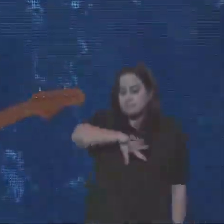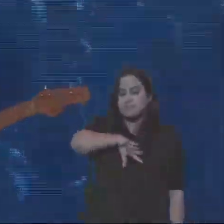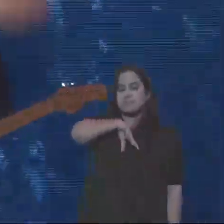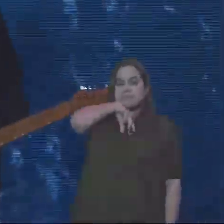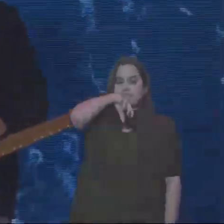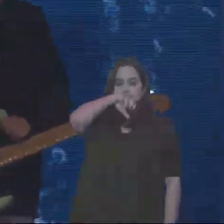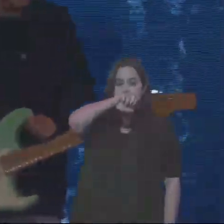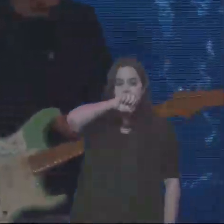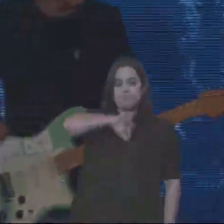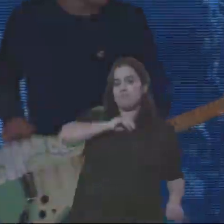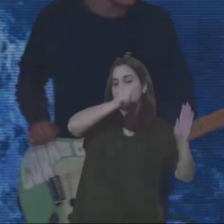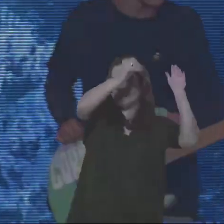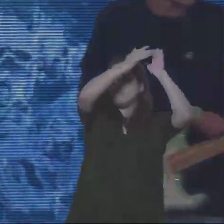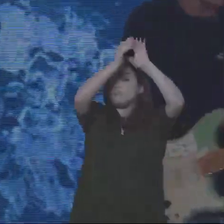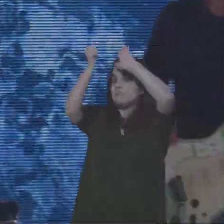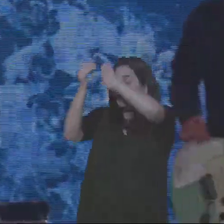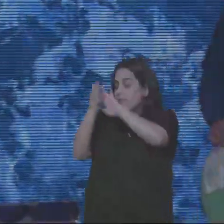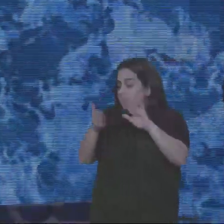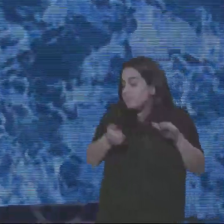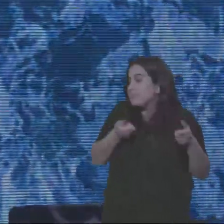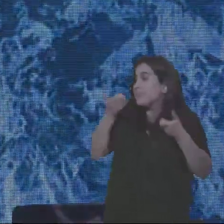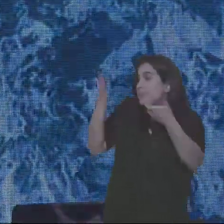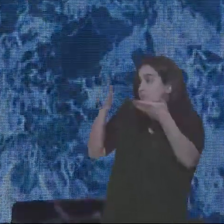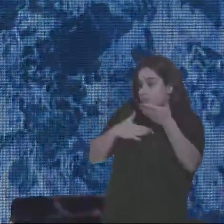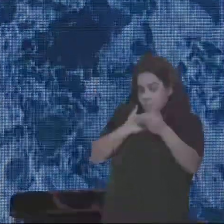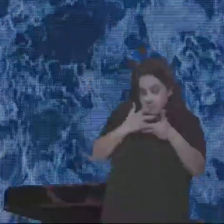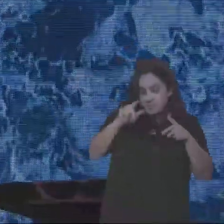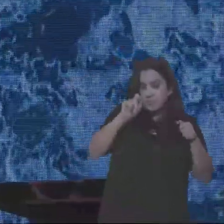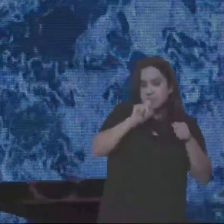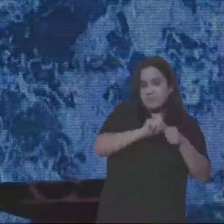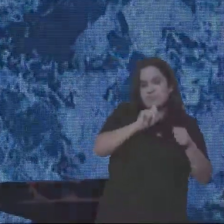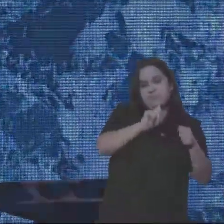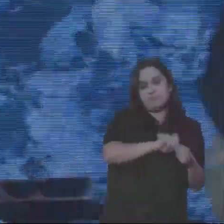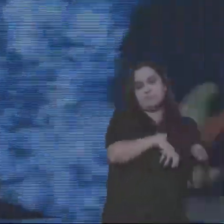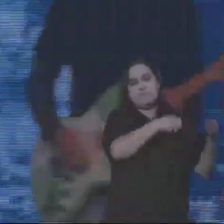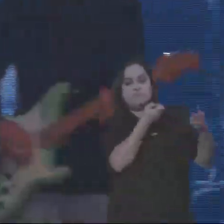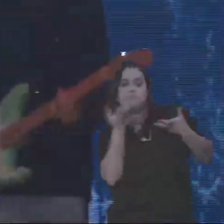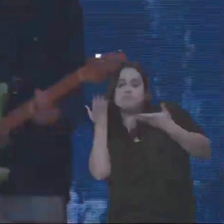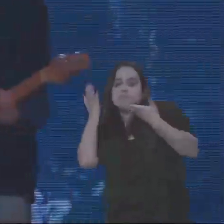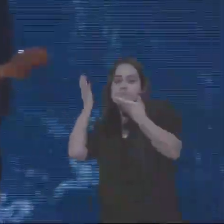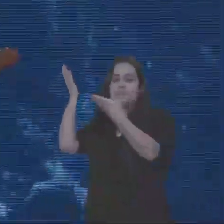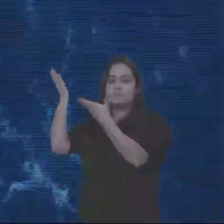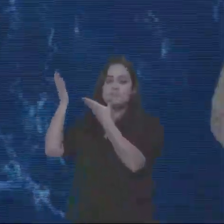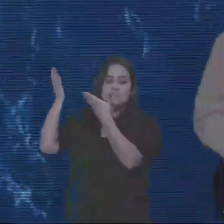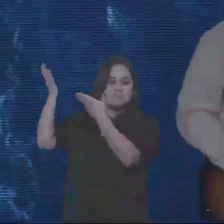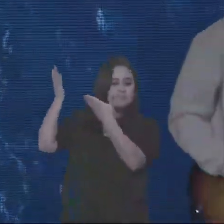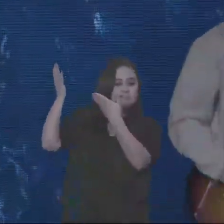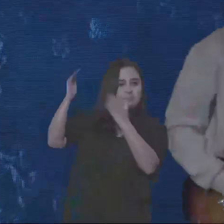Louvo tudo que eu fizer.